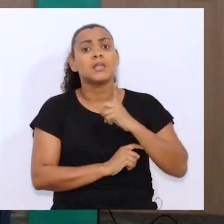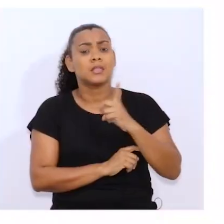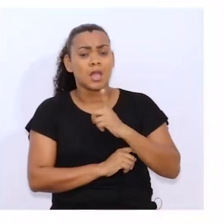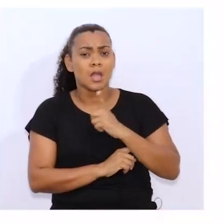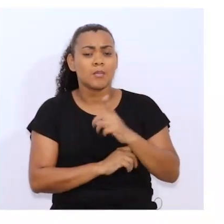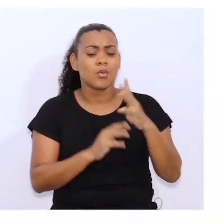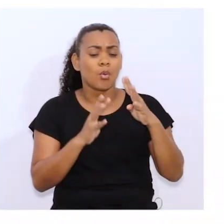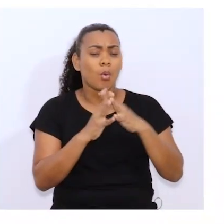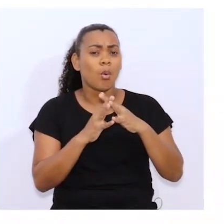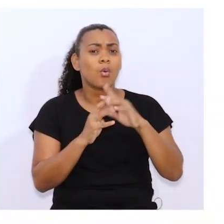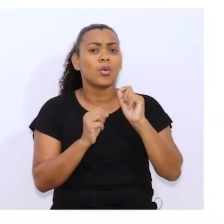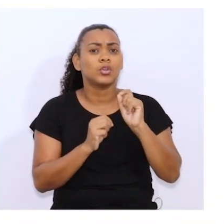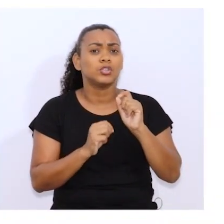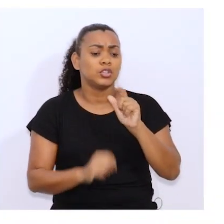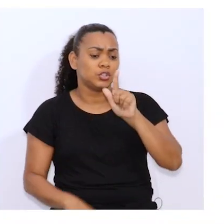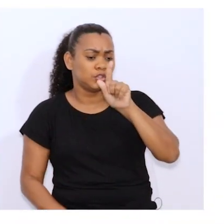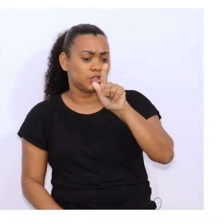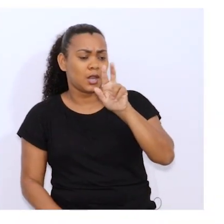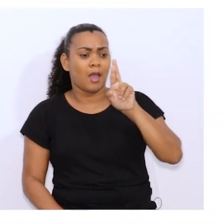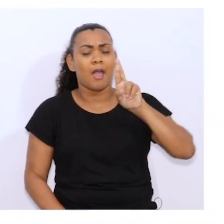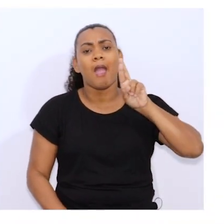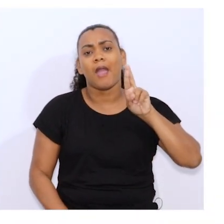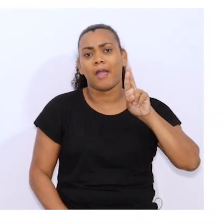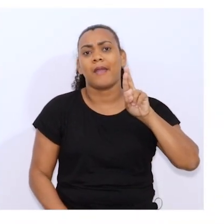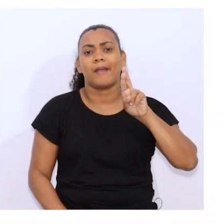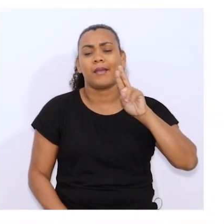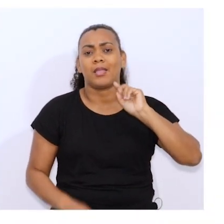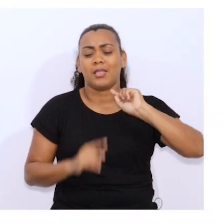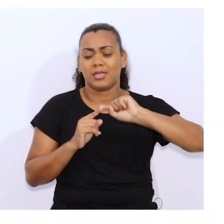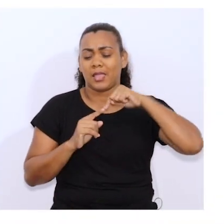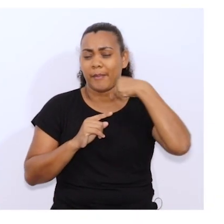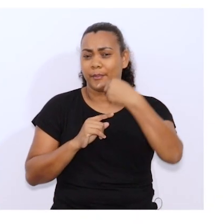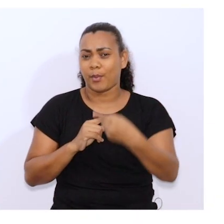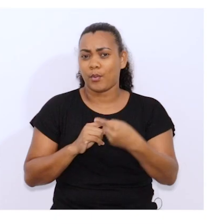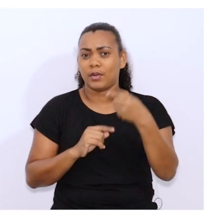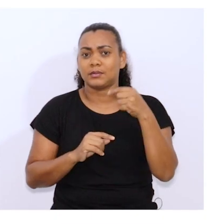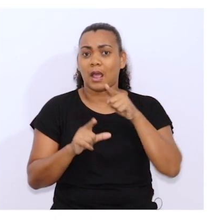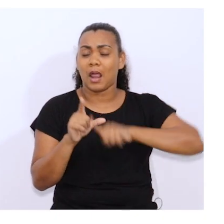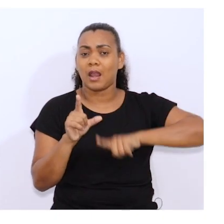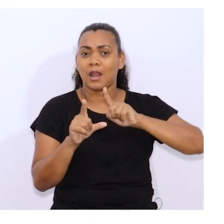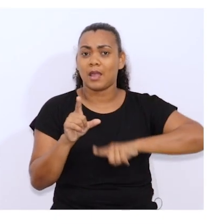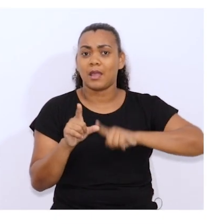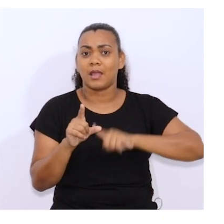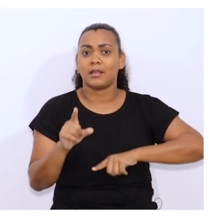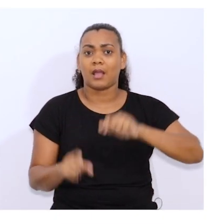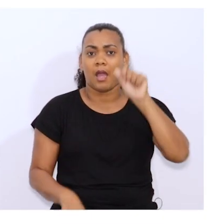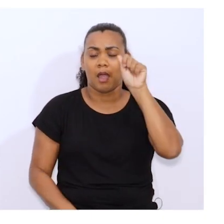encontro consonantal GR, que vem logo após a letra